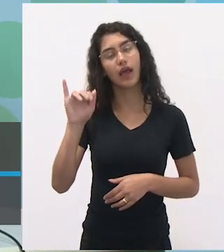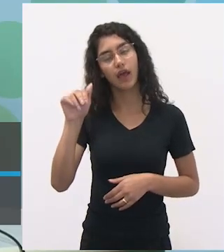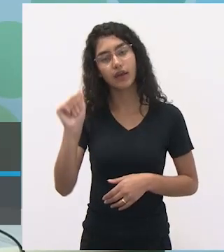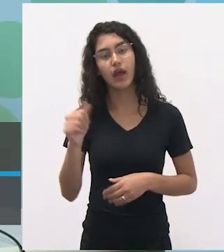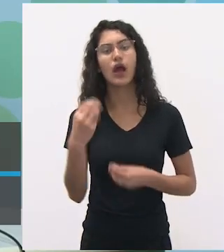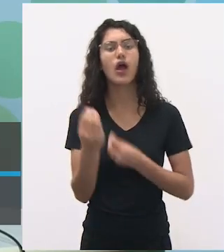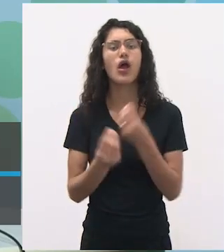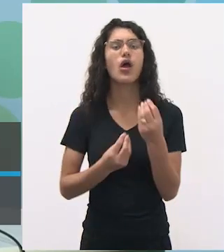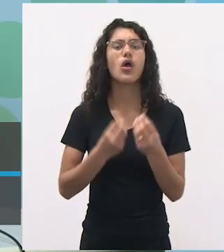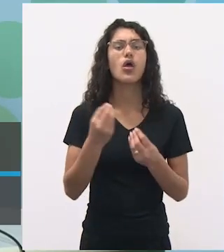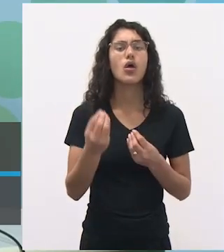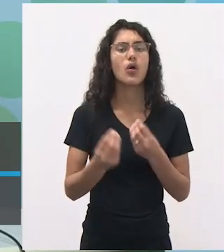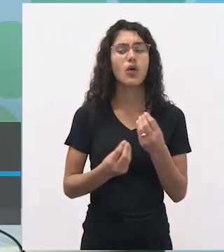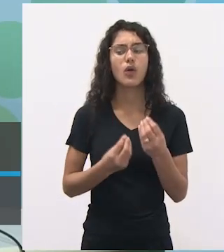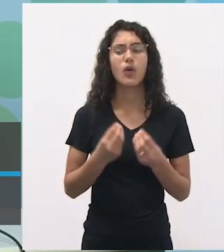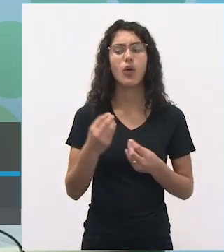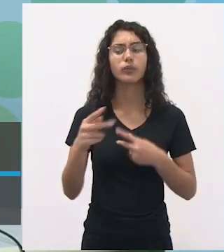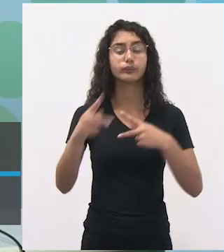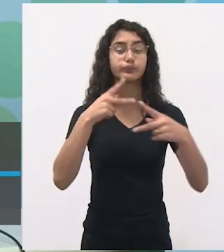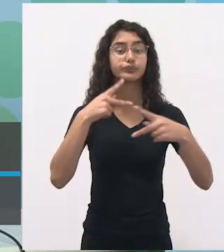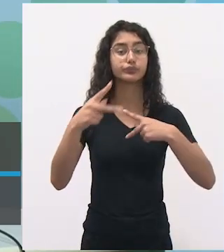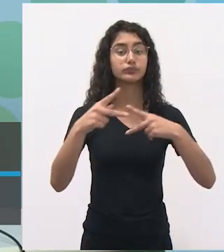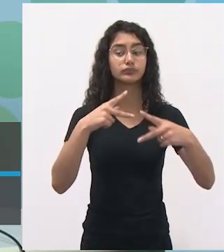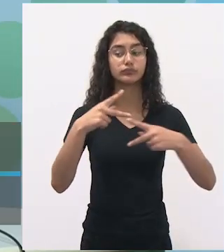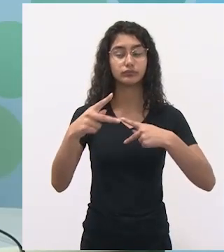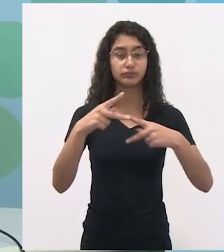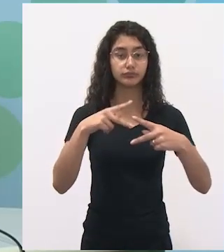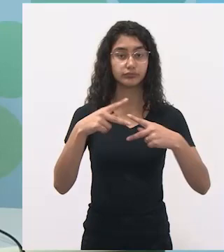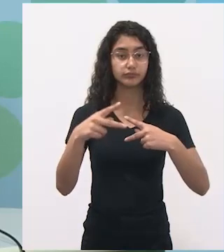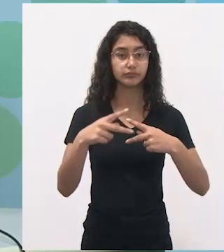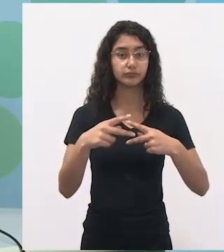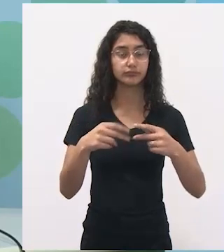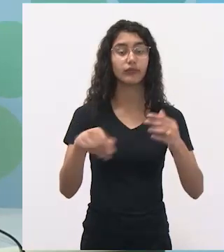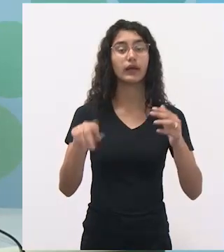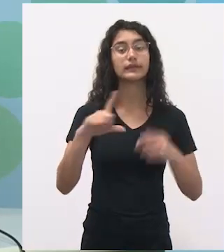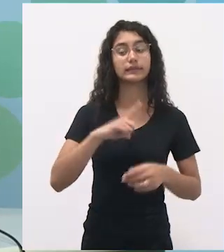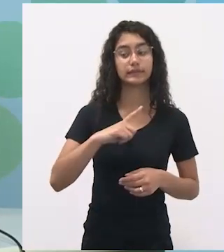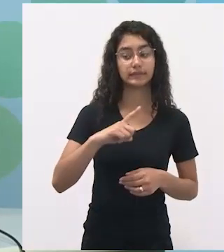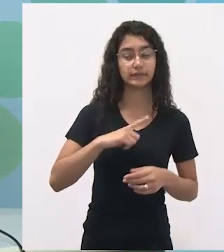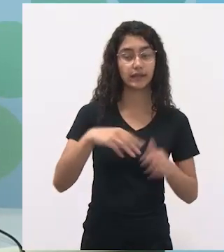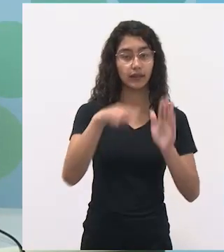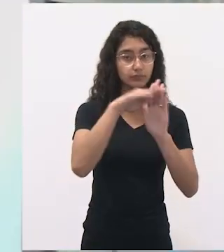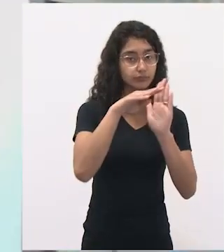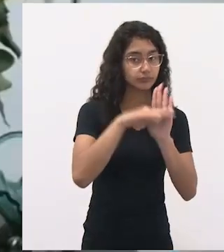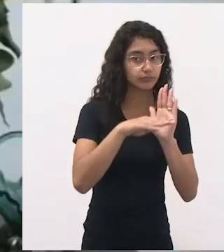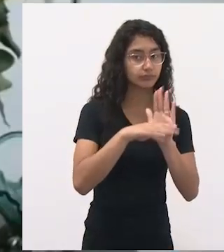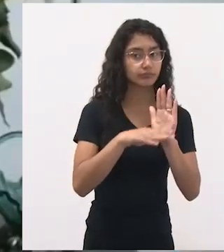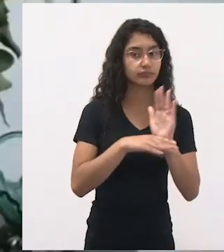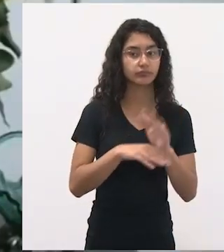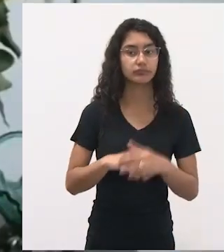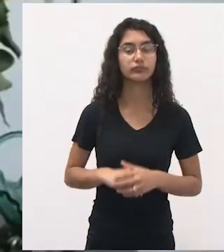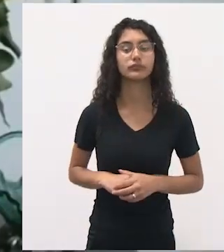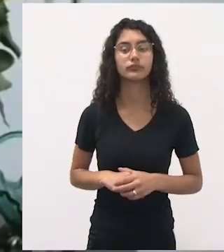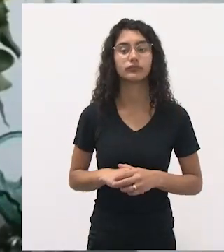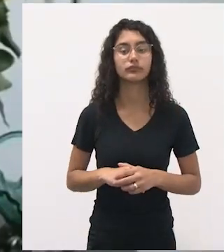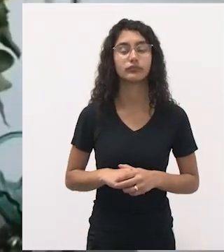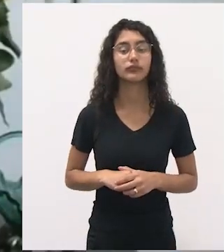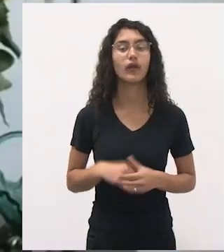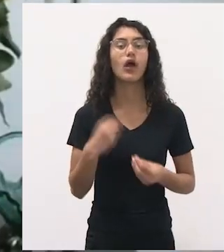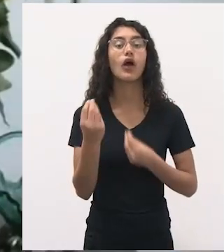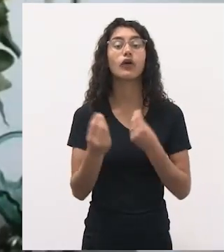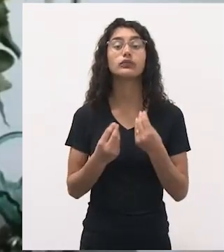plataforma CAED está disponível as escalas de proficiência? Isso sou eu, né? Valéria